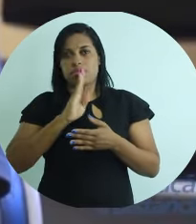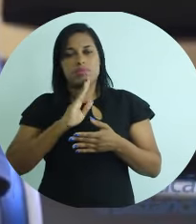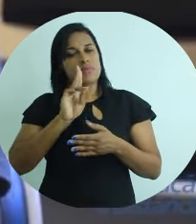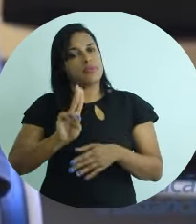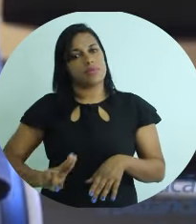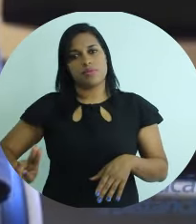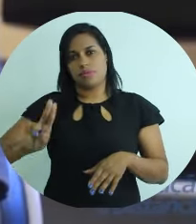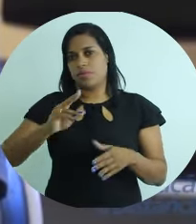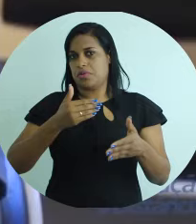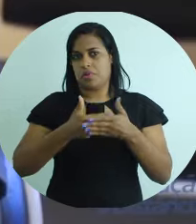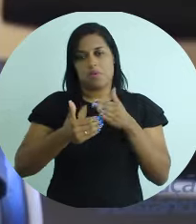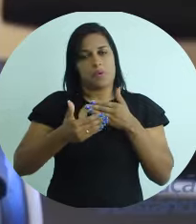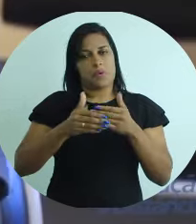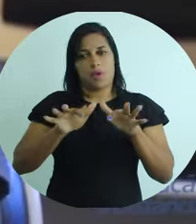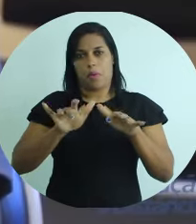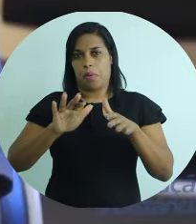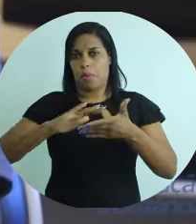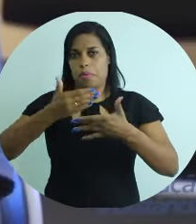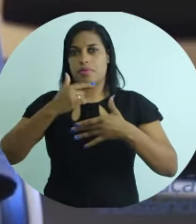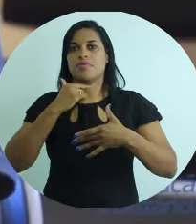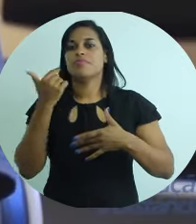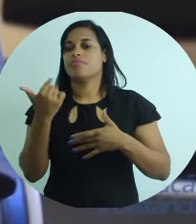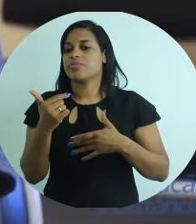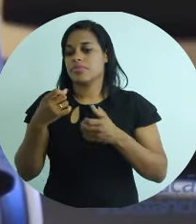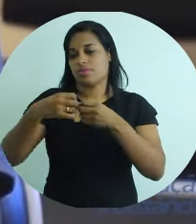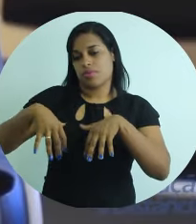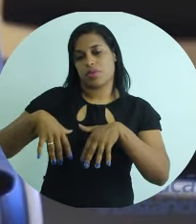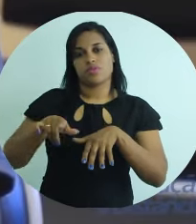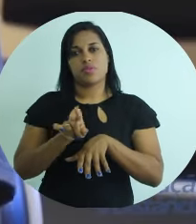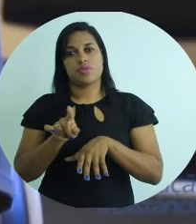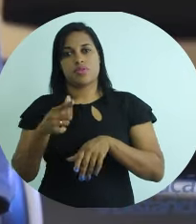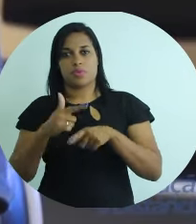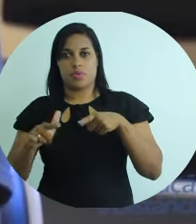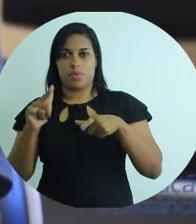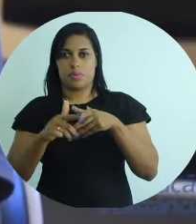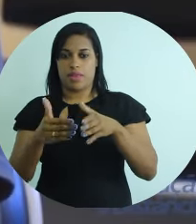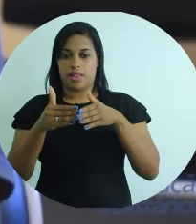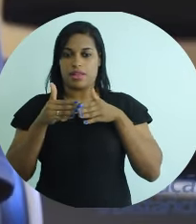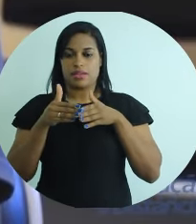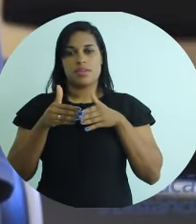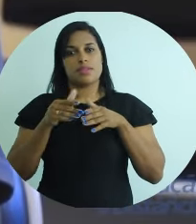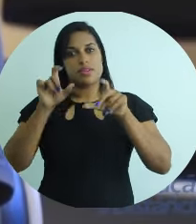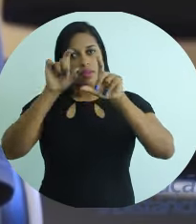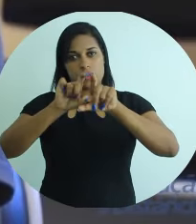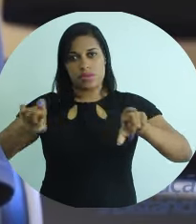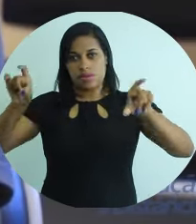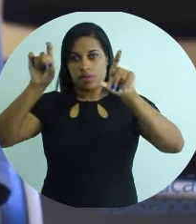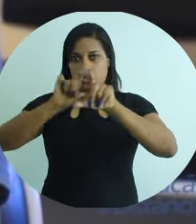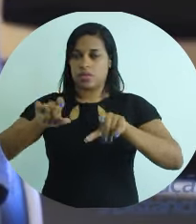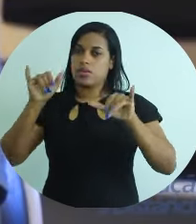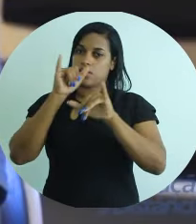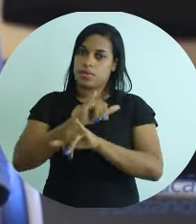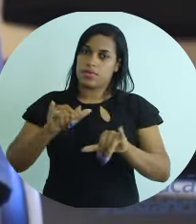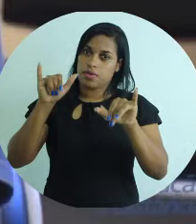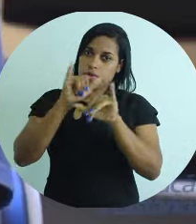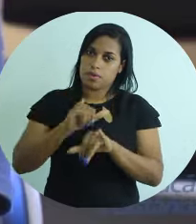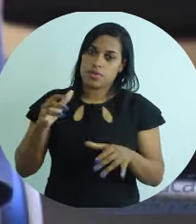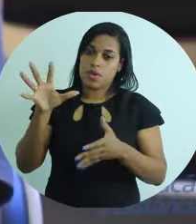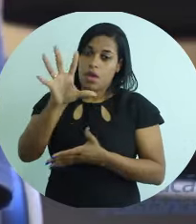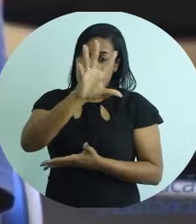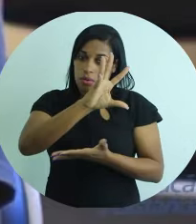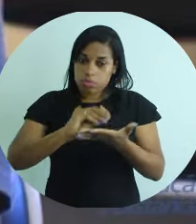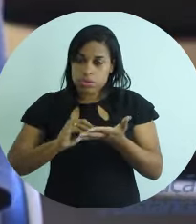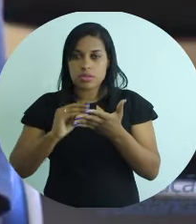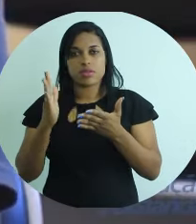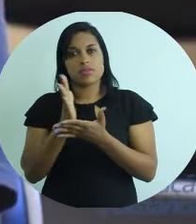ele em qualquer computador sem nenhum tipo de restrição em termos de licença. O link para download, as informações de como você consegue copiar o